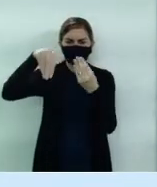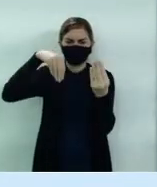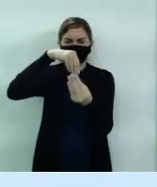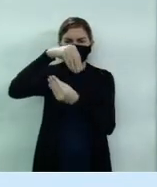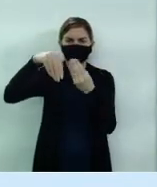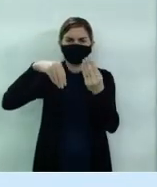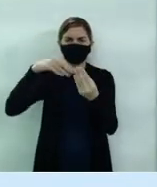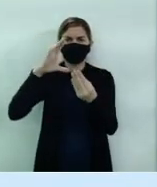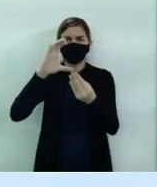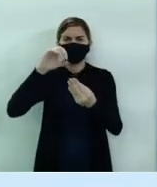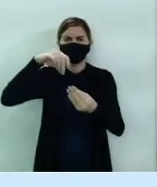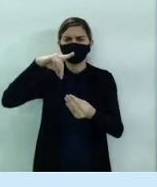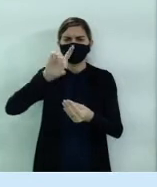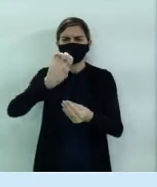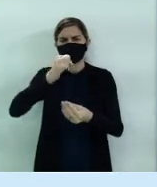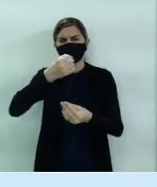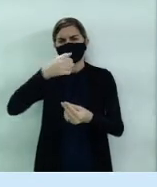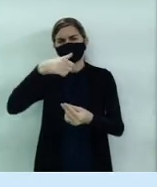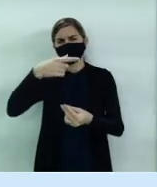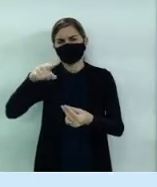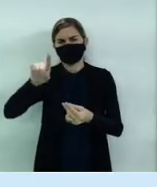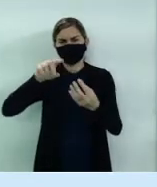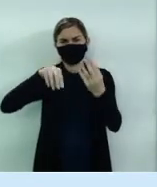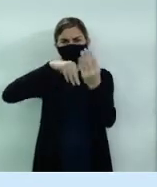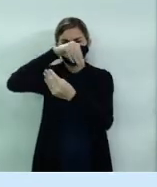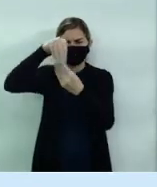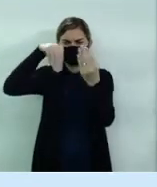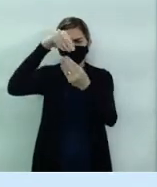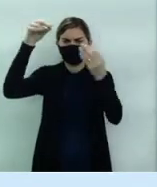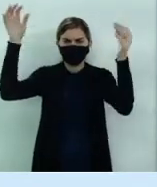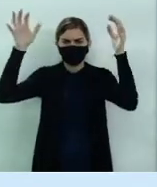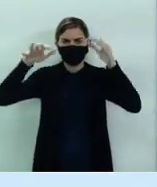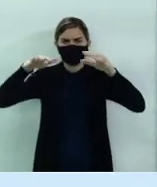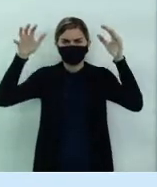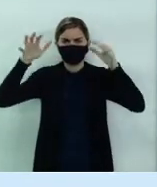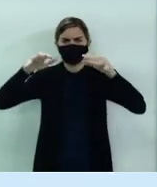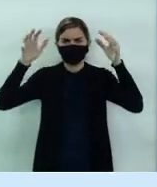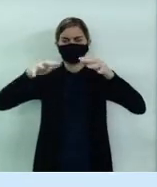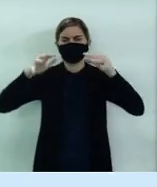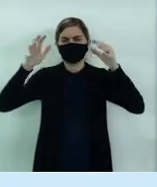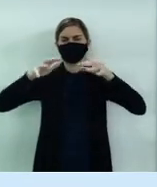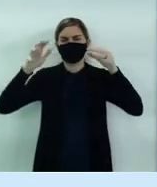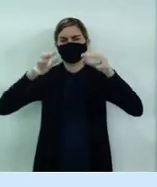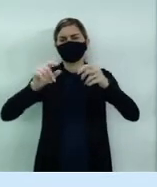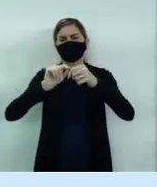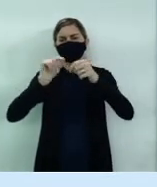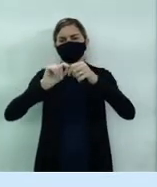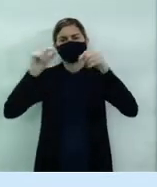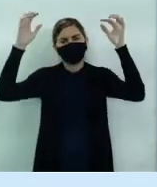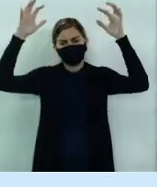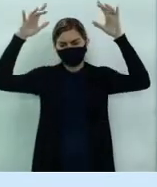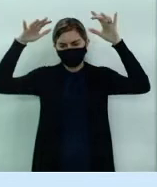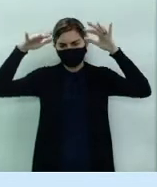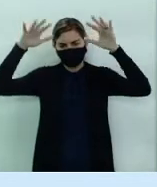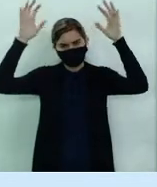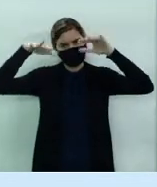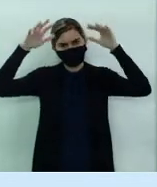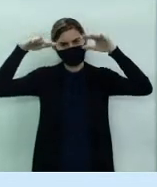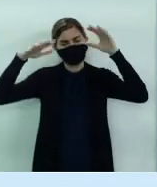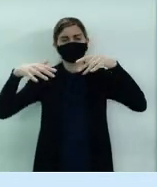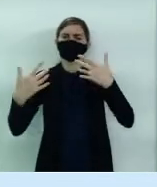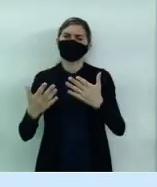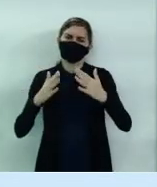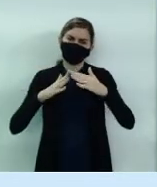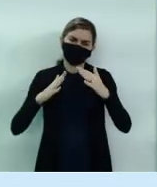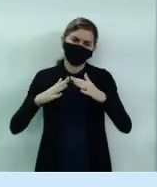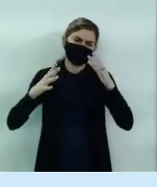chama de condensação, que é onde vão formar as chuvas para poder cair aí, né, sobre as nossas